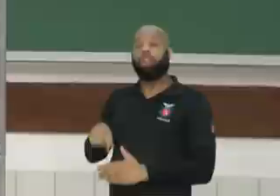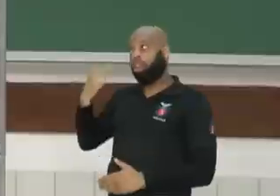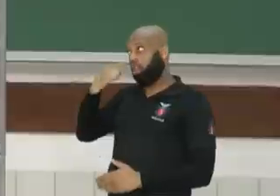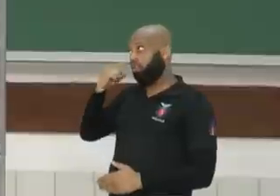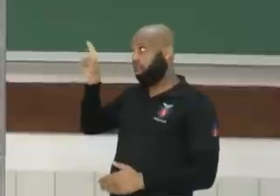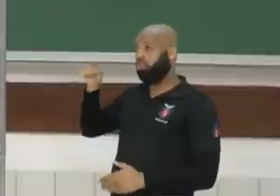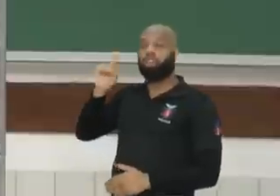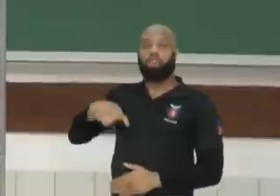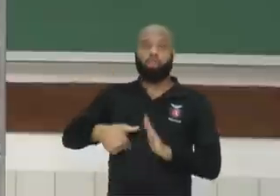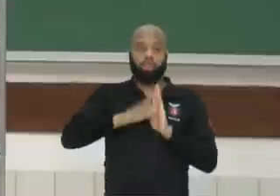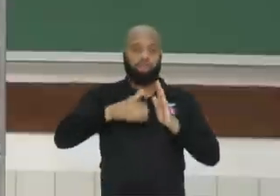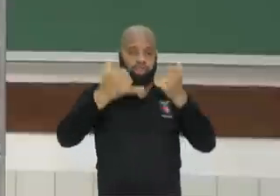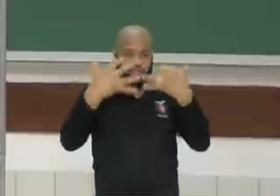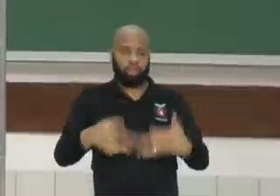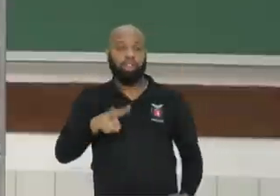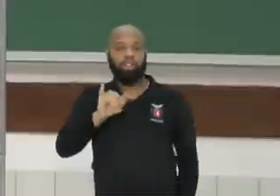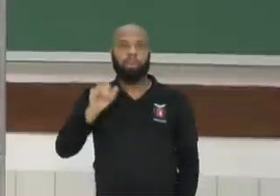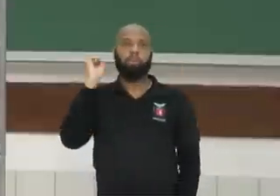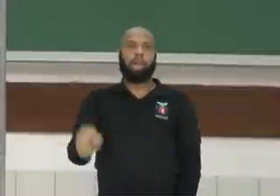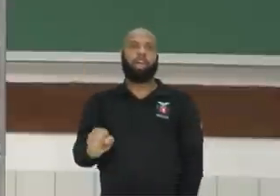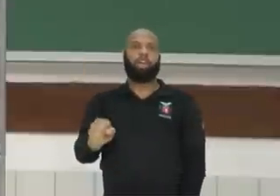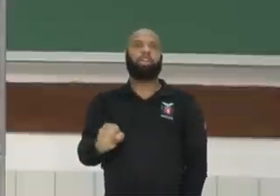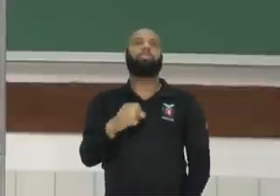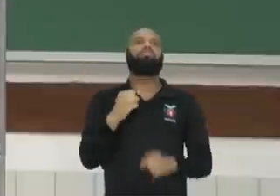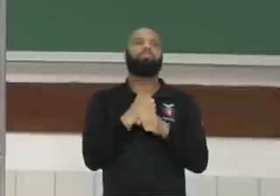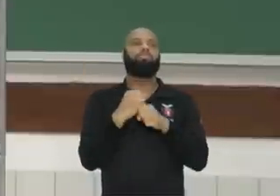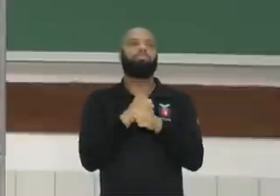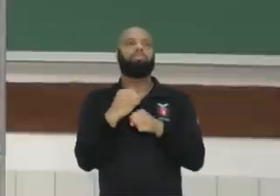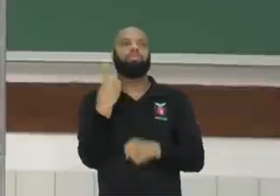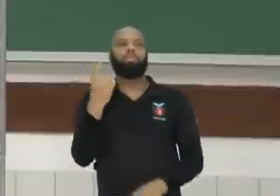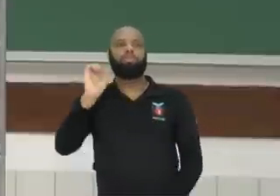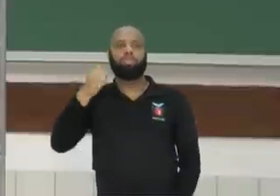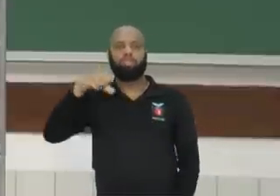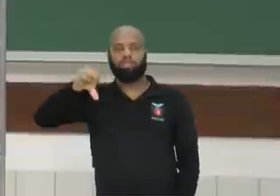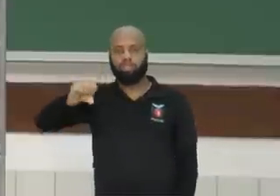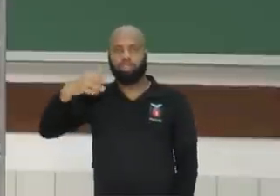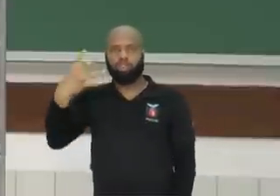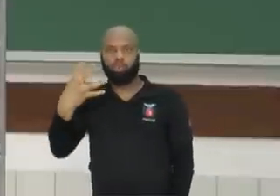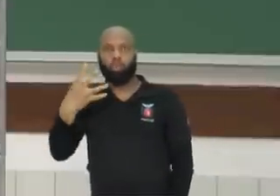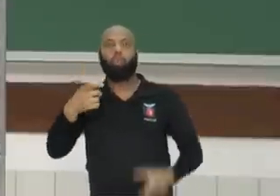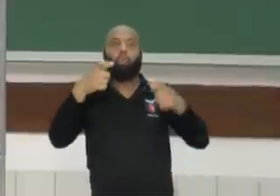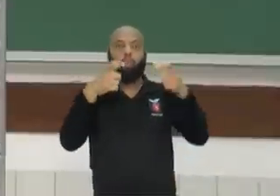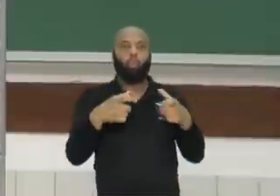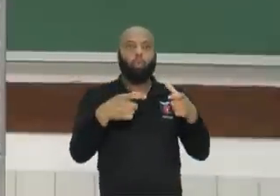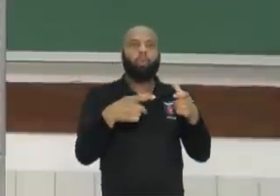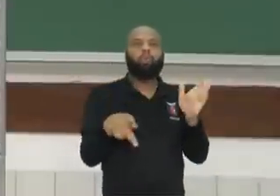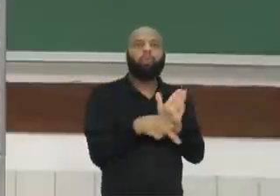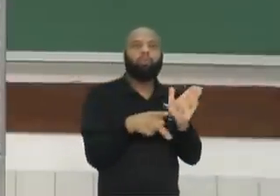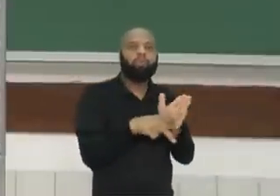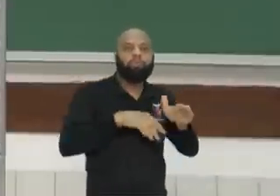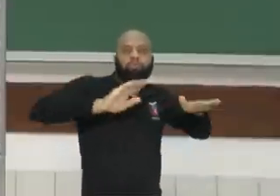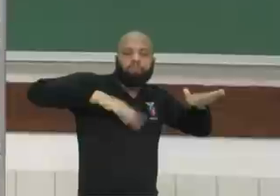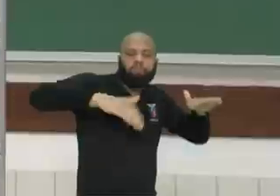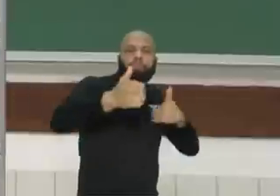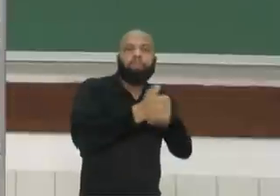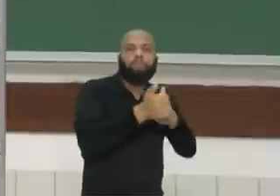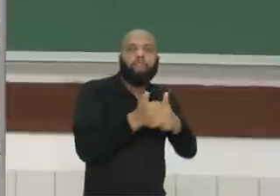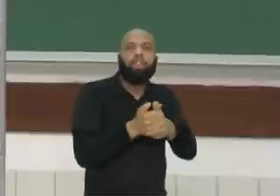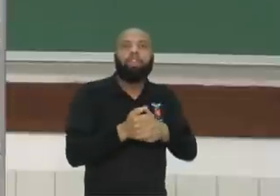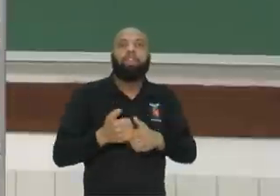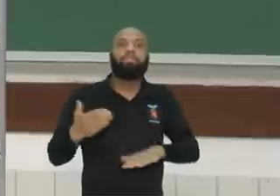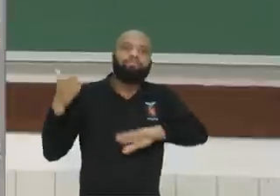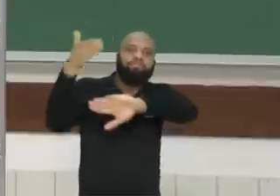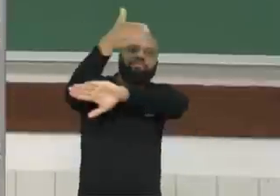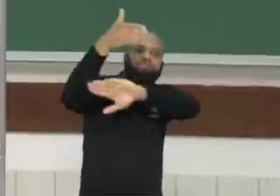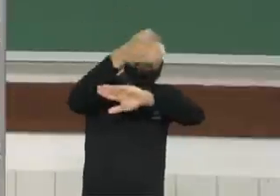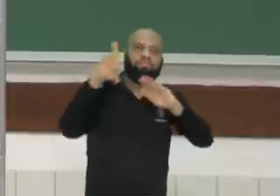explicou para vocês, vai ser assassinado em 1894, em uma emboscada na Serra do Mar, quando ele se dirigia, né, para o Rio